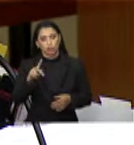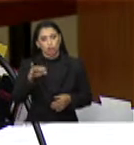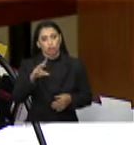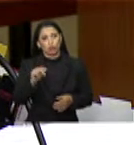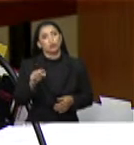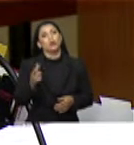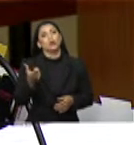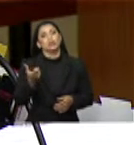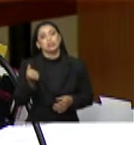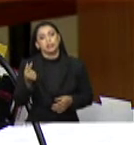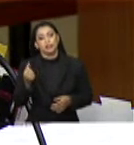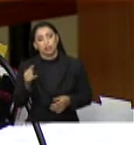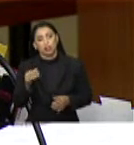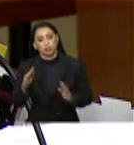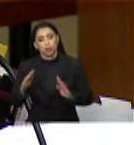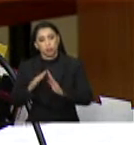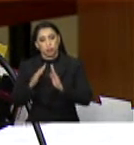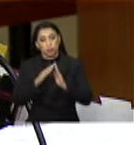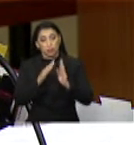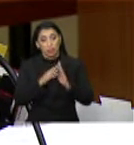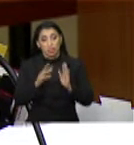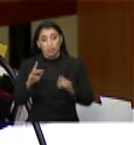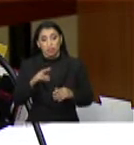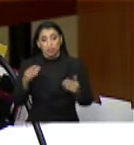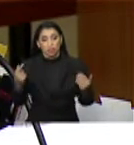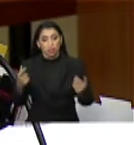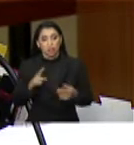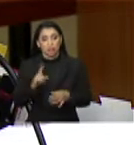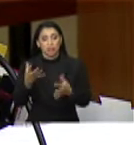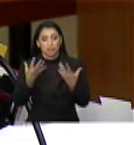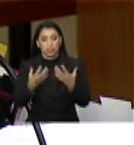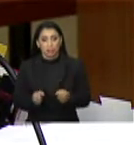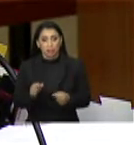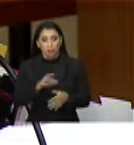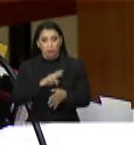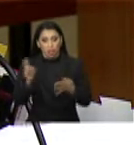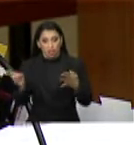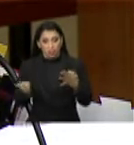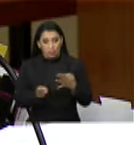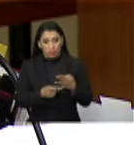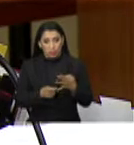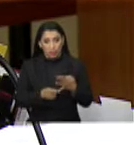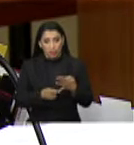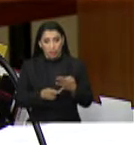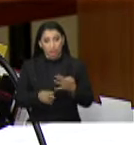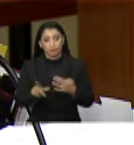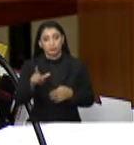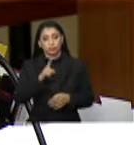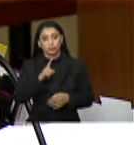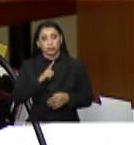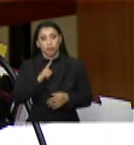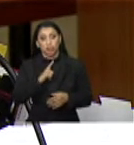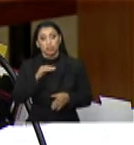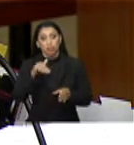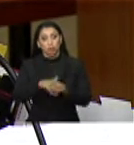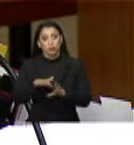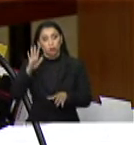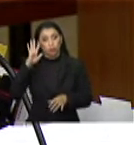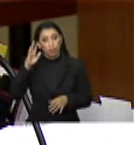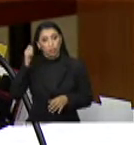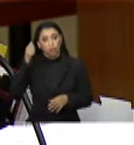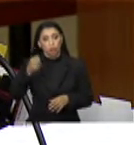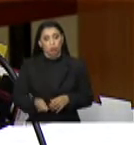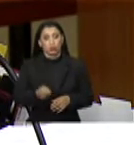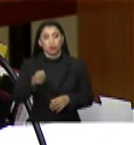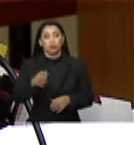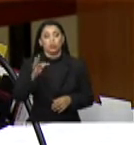mobiliários em questão é de modo a desprover o referido recurso extraordinário e restabelecer o acórdão proferido pelo